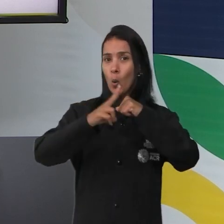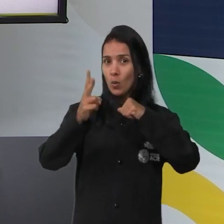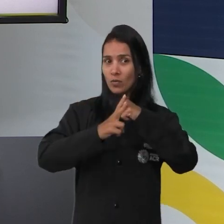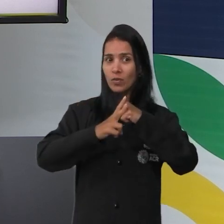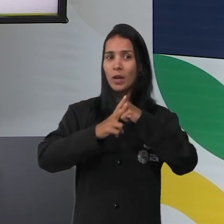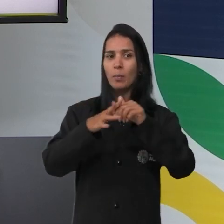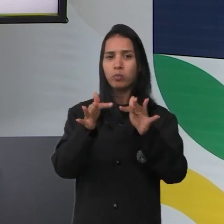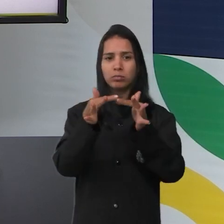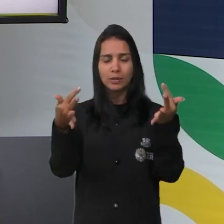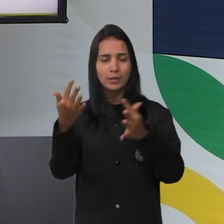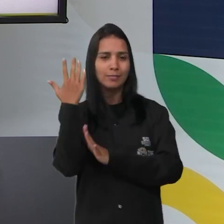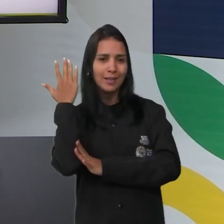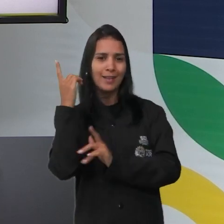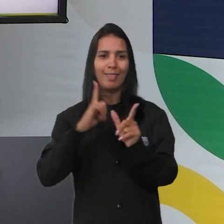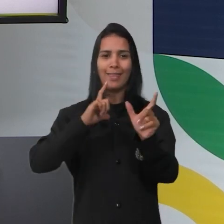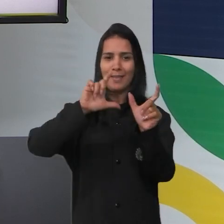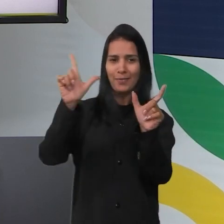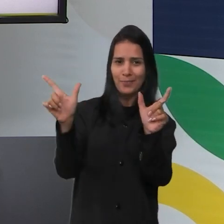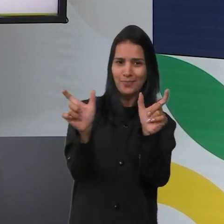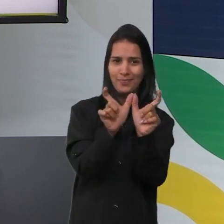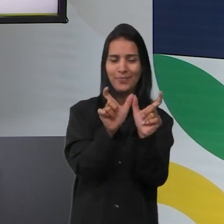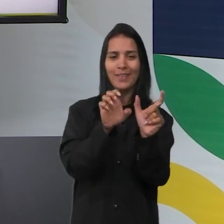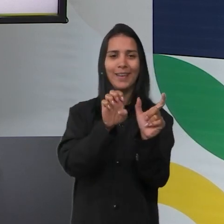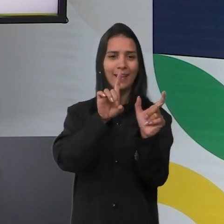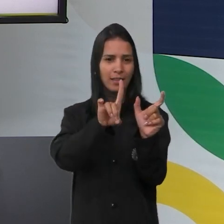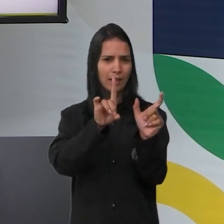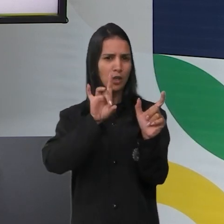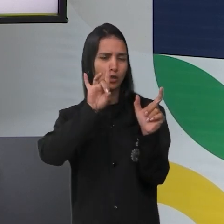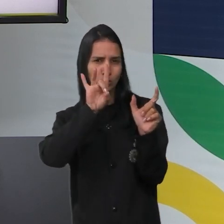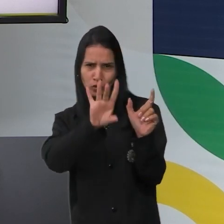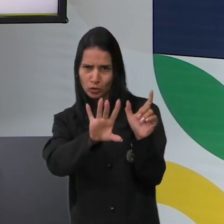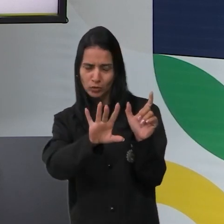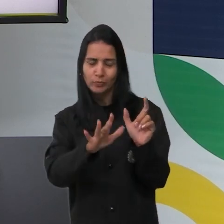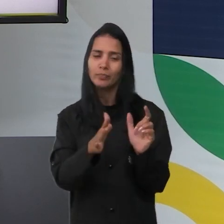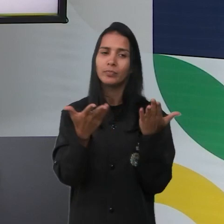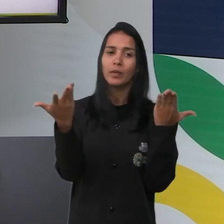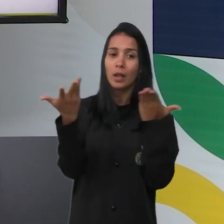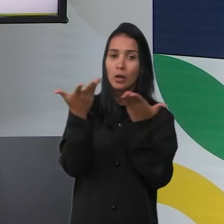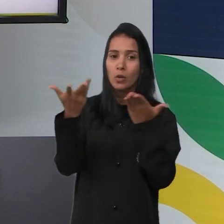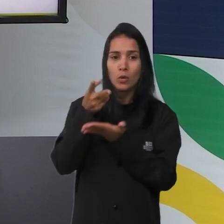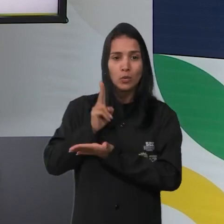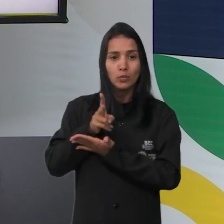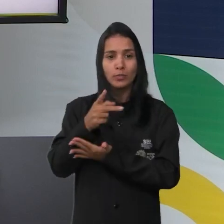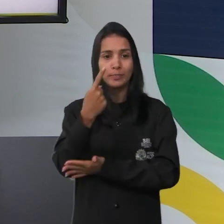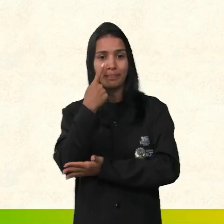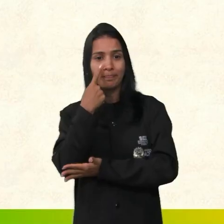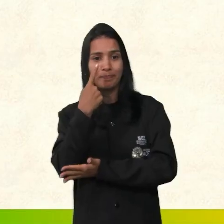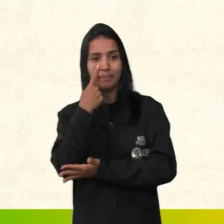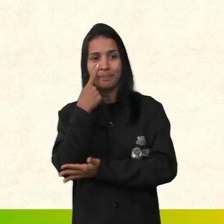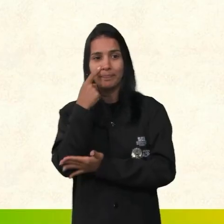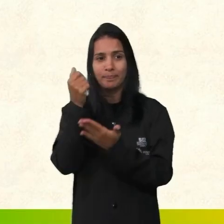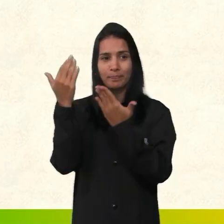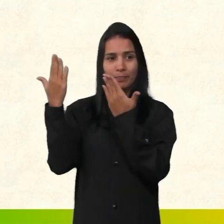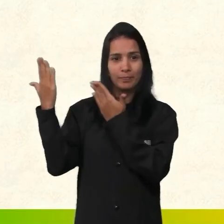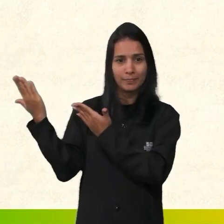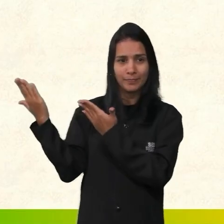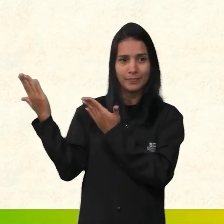ao final de cada verbo, tudo bem? Vamos agora, continuando a nossa aula de hoje.